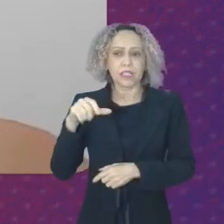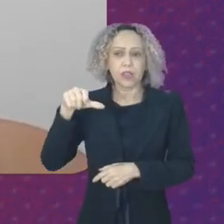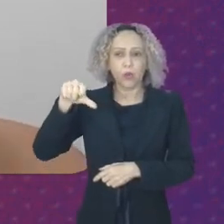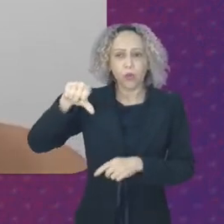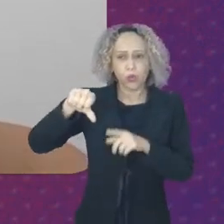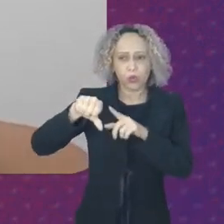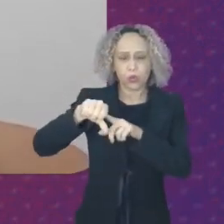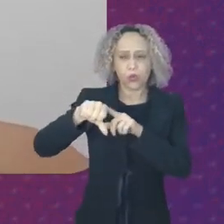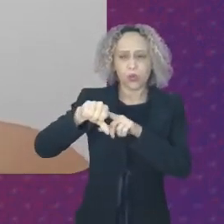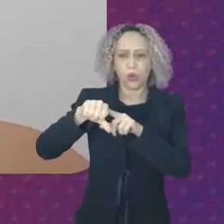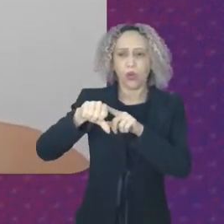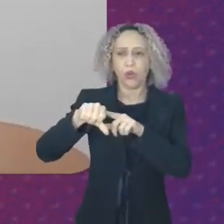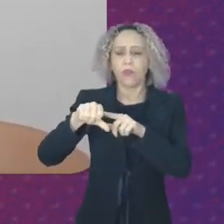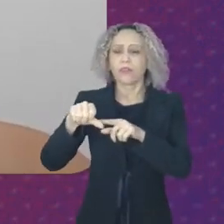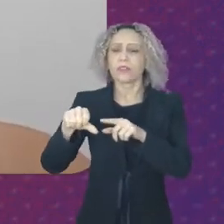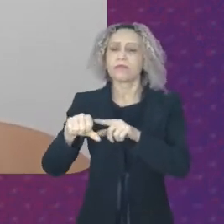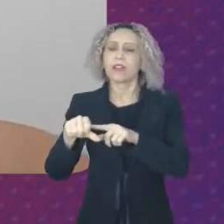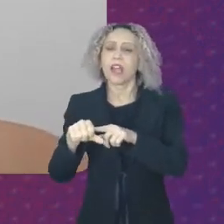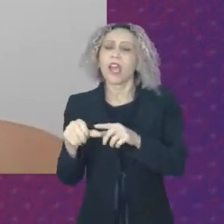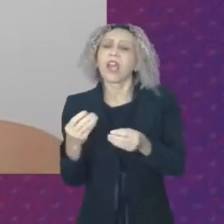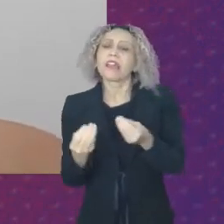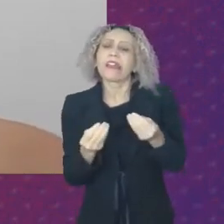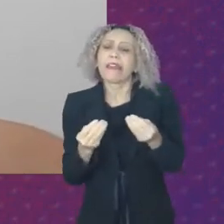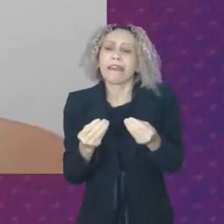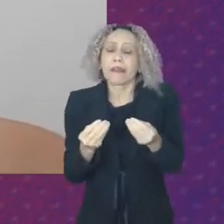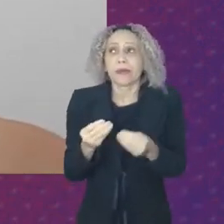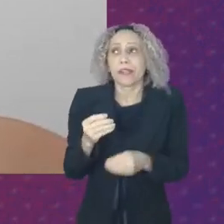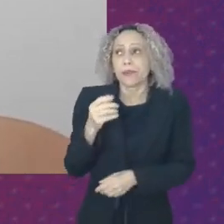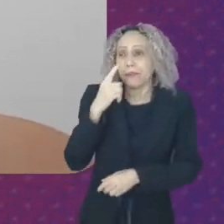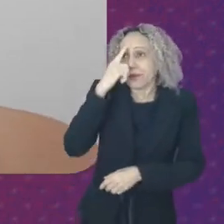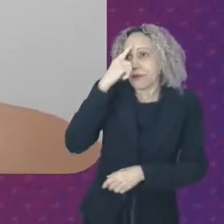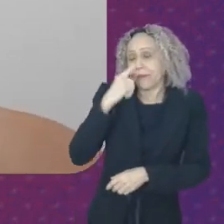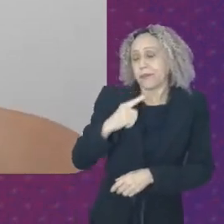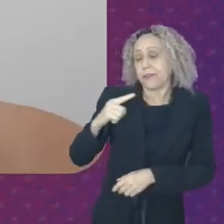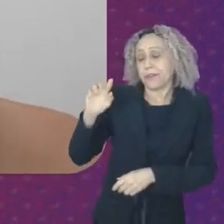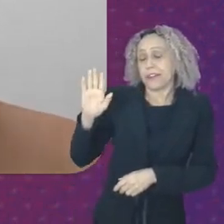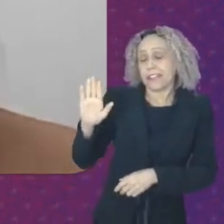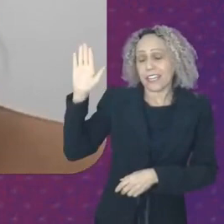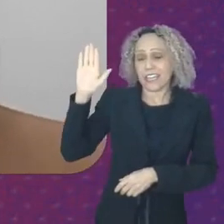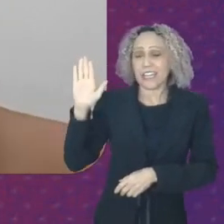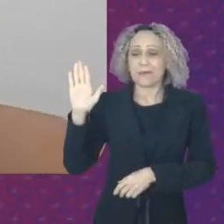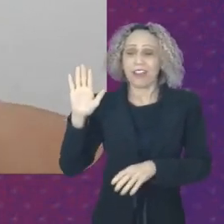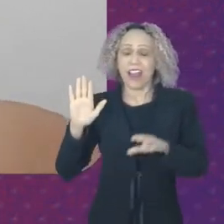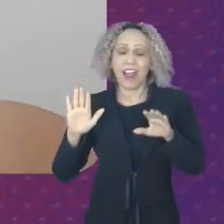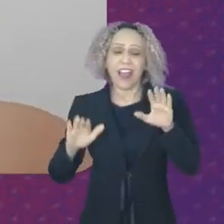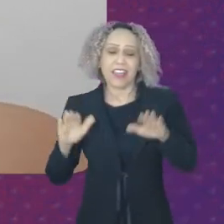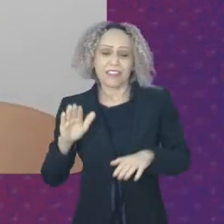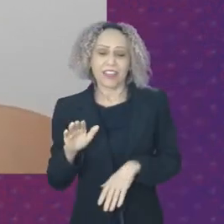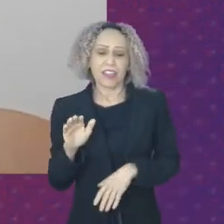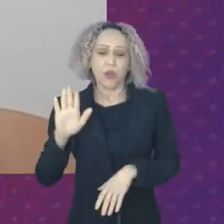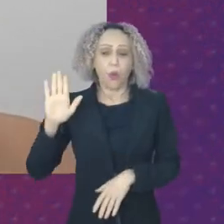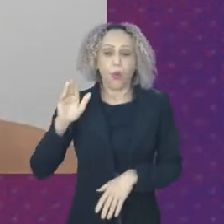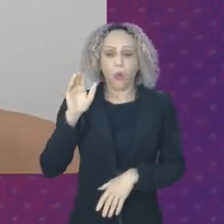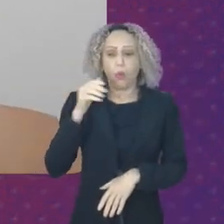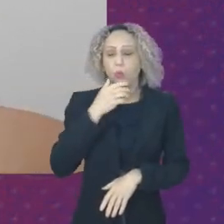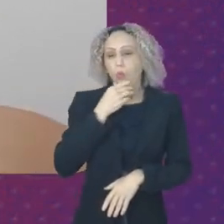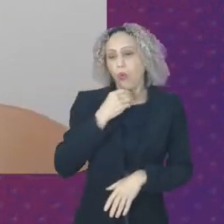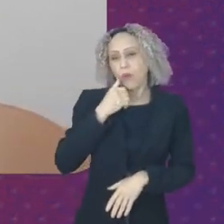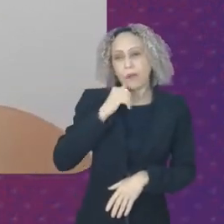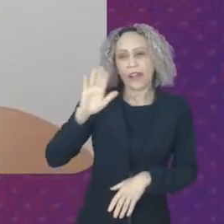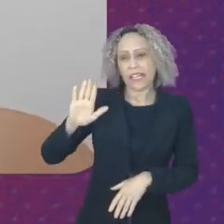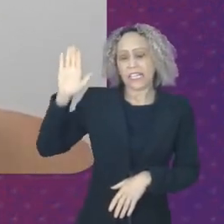como o bobo da corte. As pessoas podem falar assim, que é uma ideia mais fazer graça ali, é uma comunicação